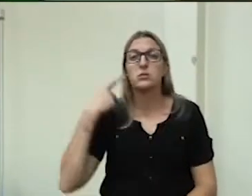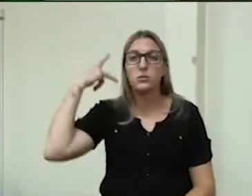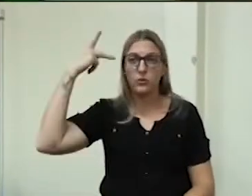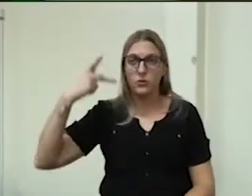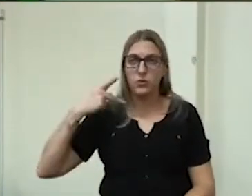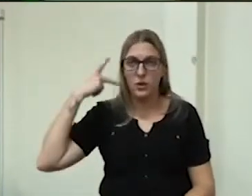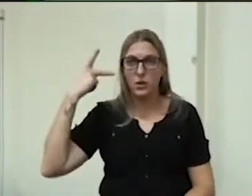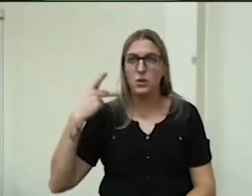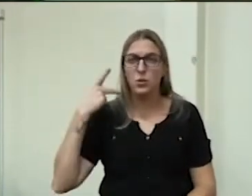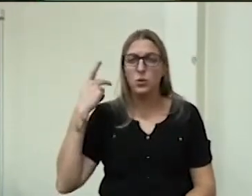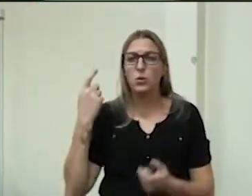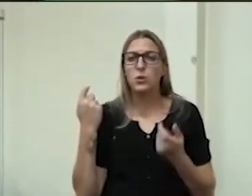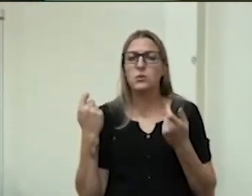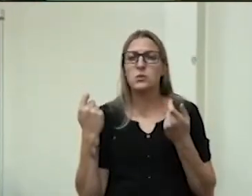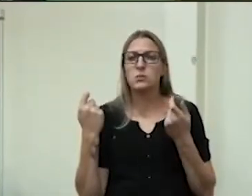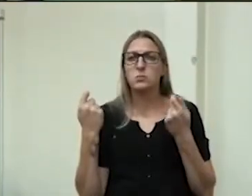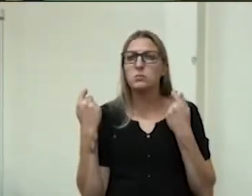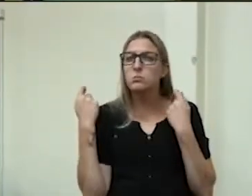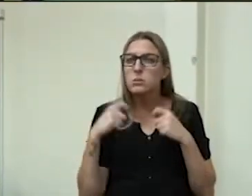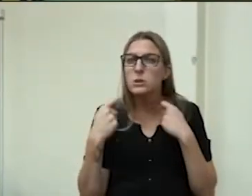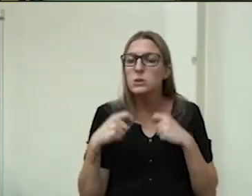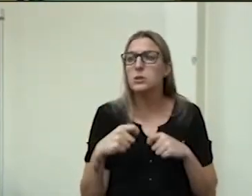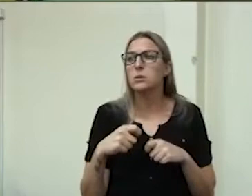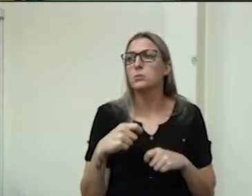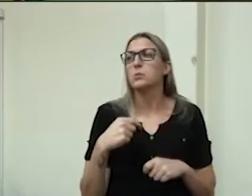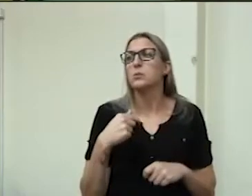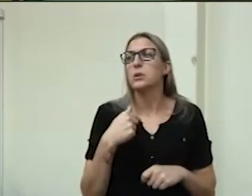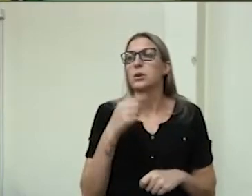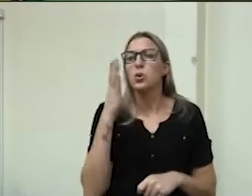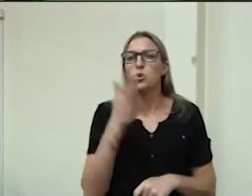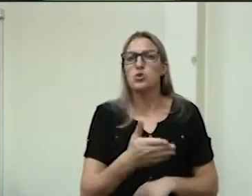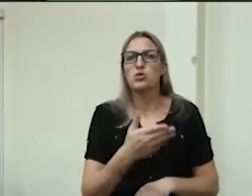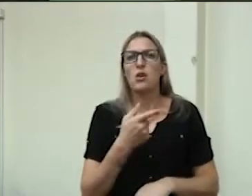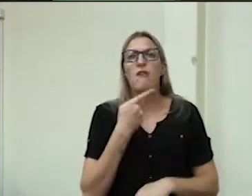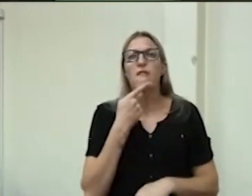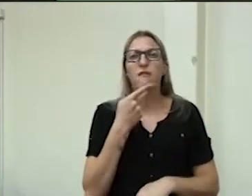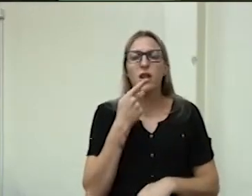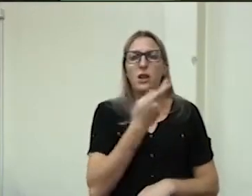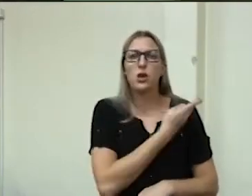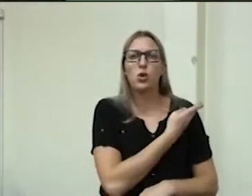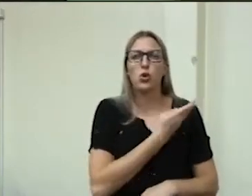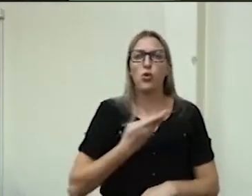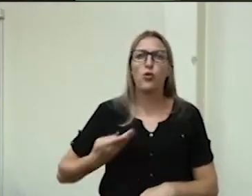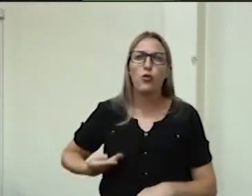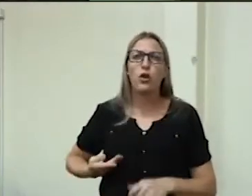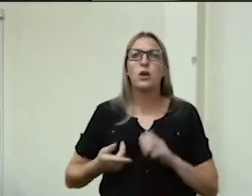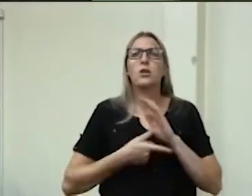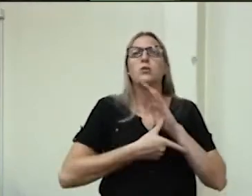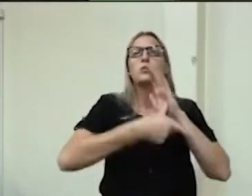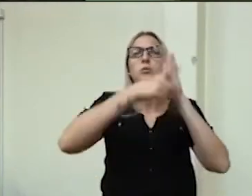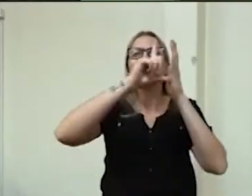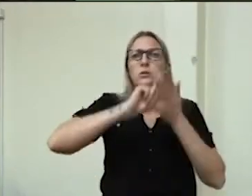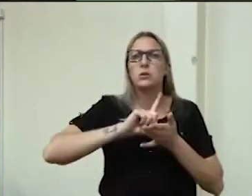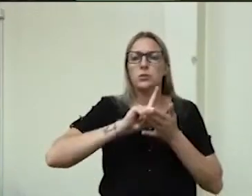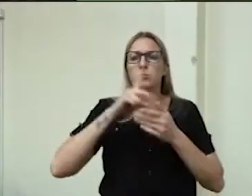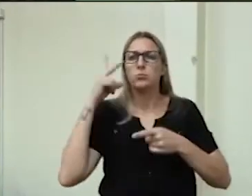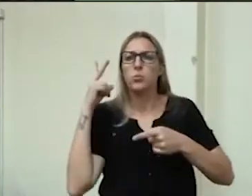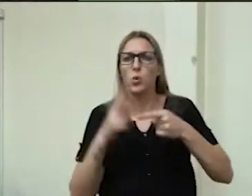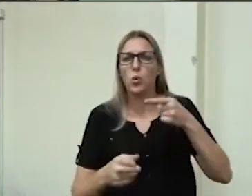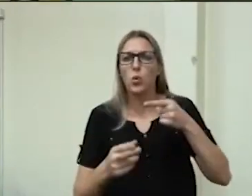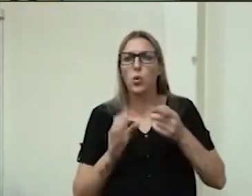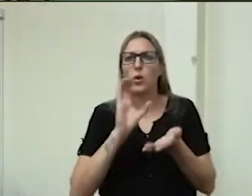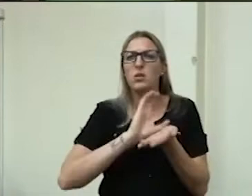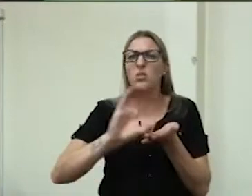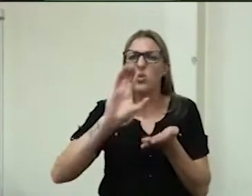vereador Alessandro, eu também já me manifestei em governos anteriores pelo corte na educação, que isso tem sido uma